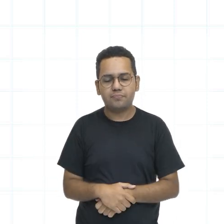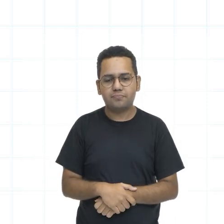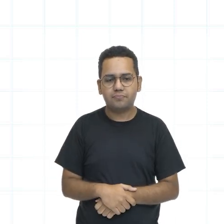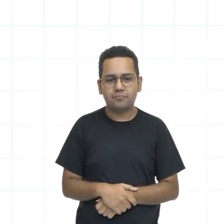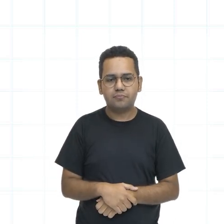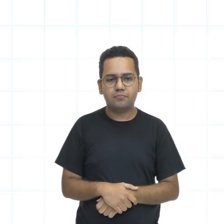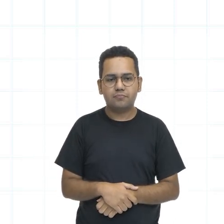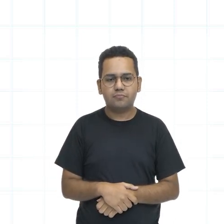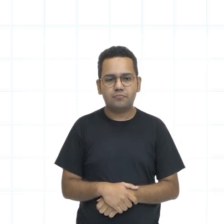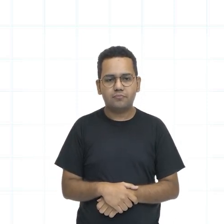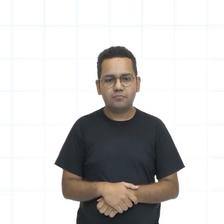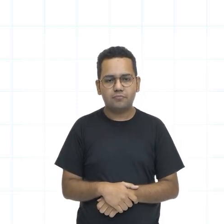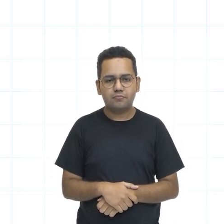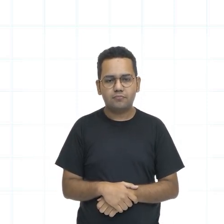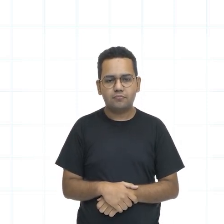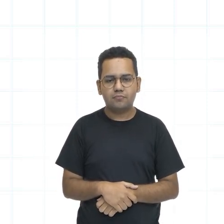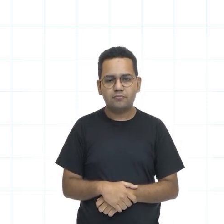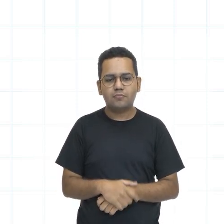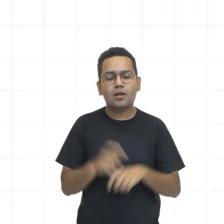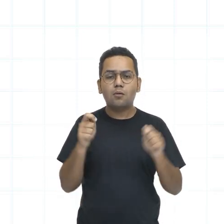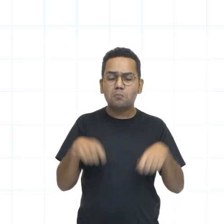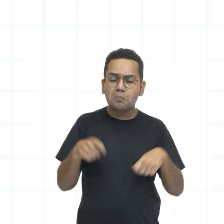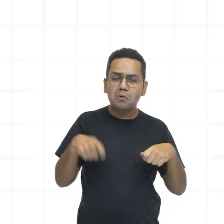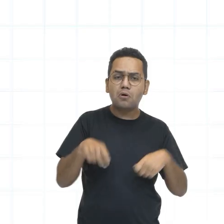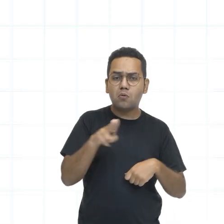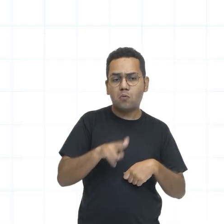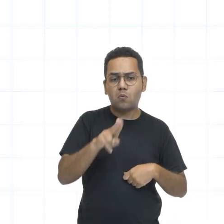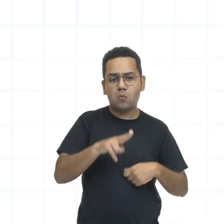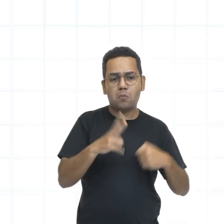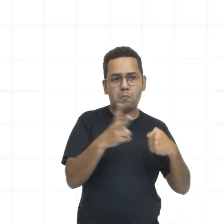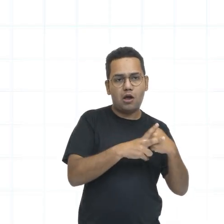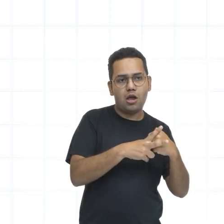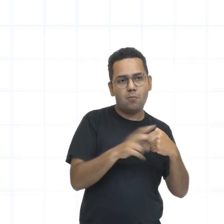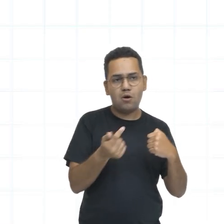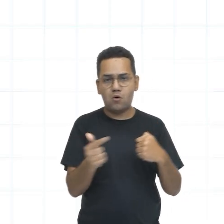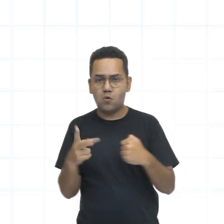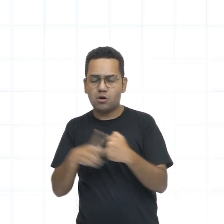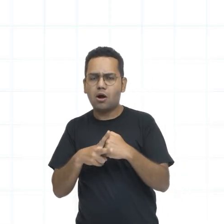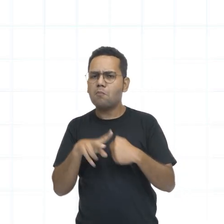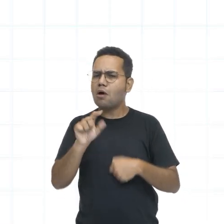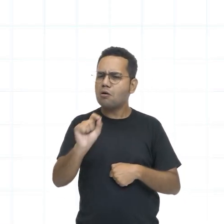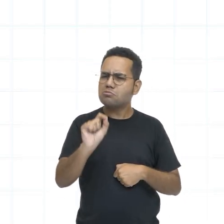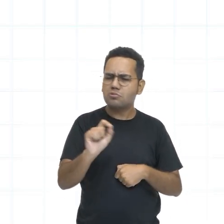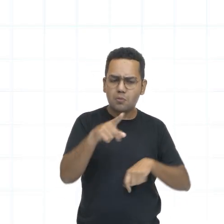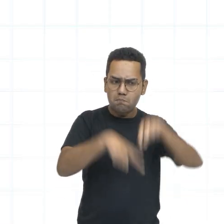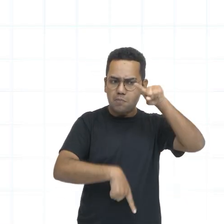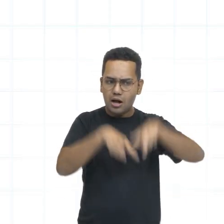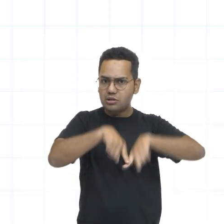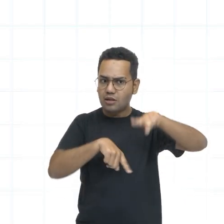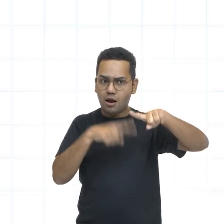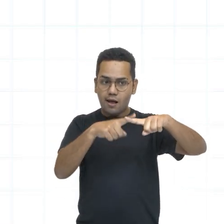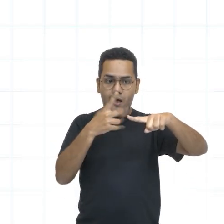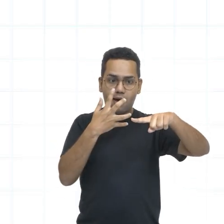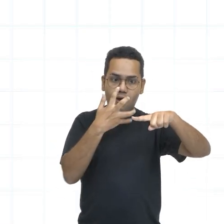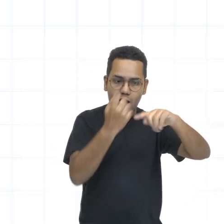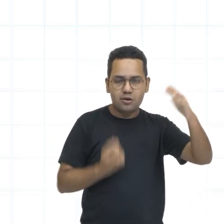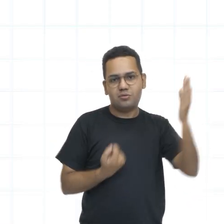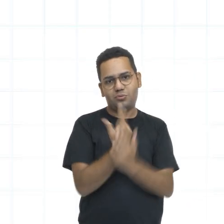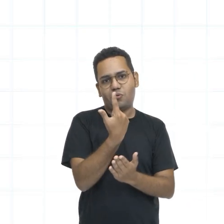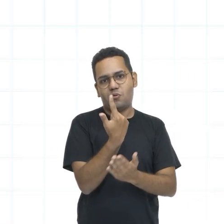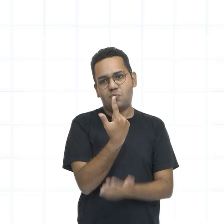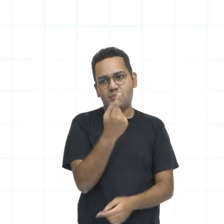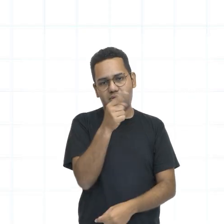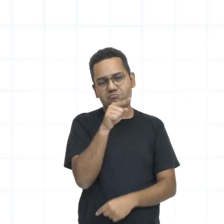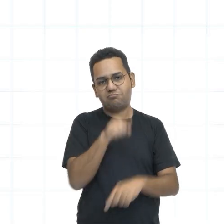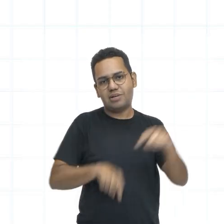mão de linguagem verbal e não verbal, sempre com o objetivo de convencer você a comprar algo, né? No final das contas, é